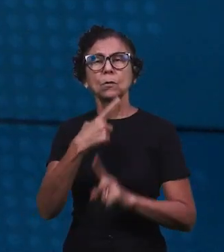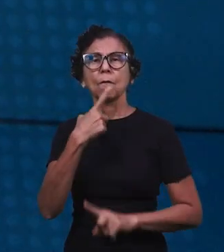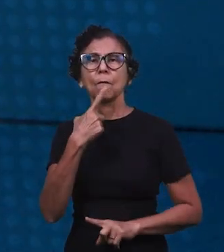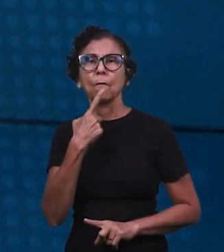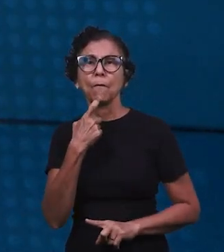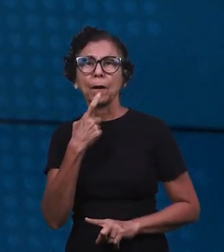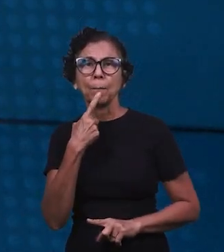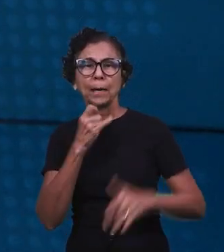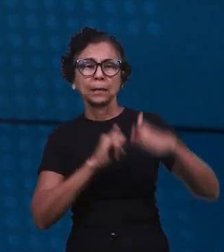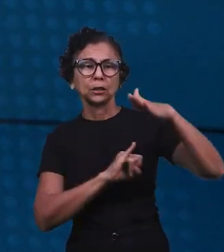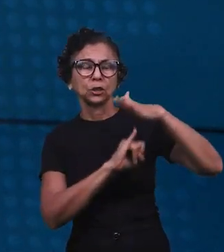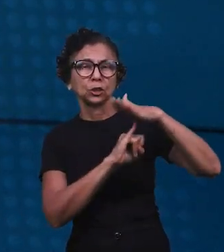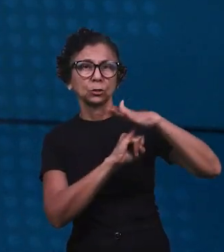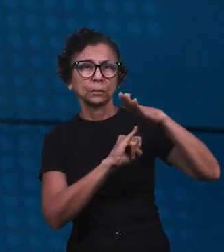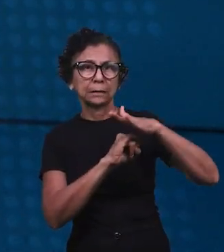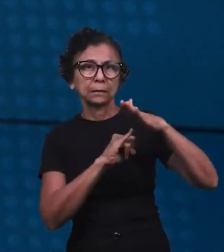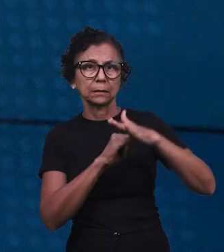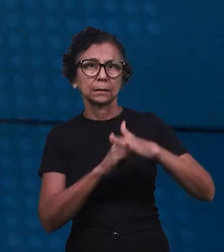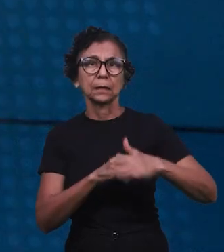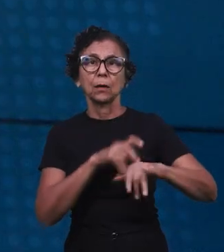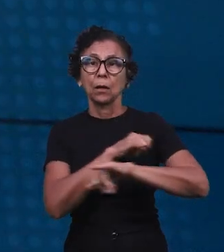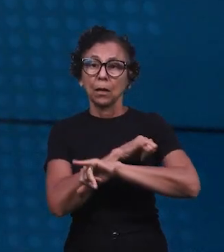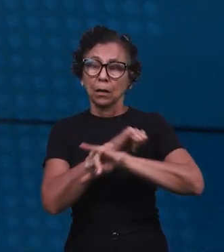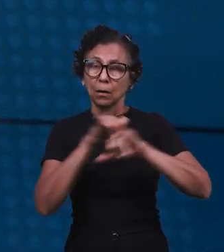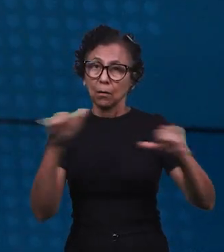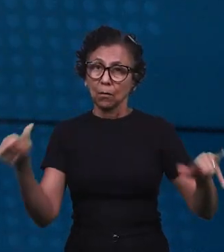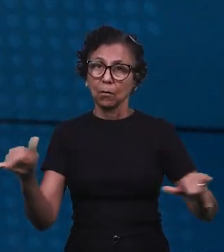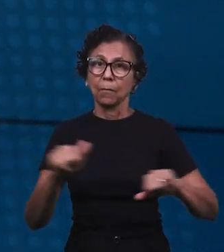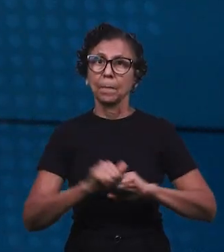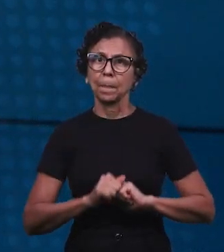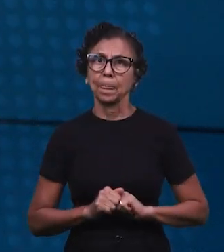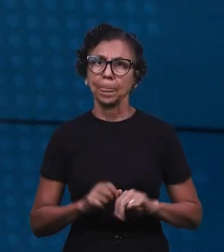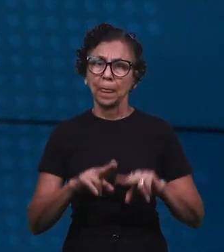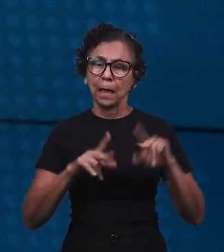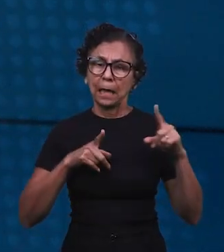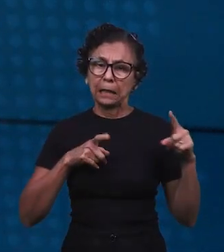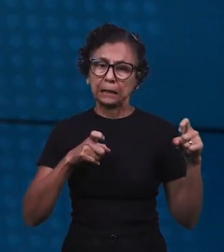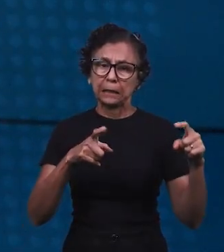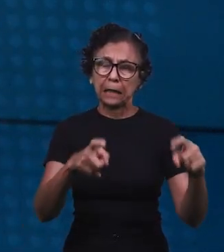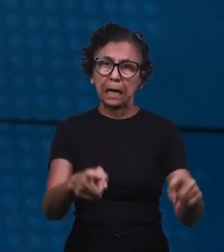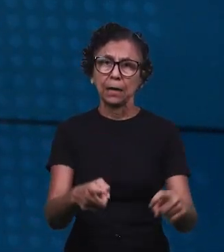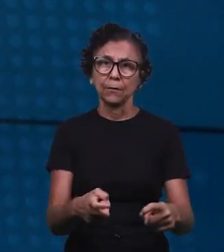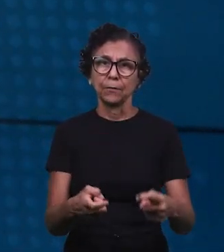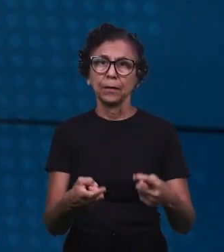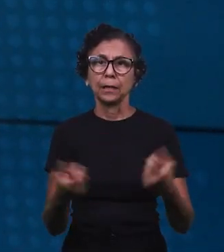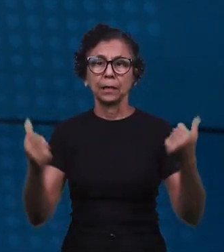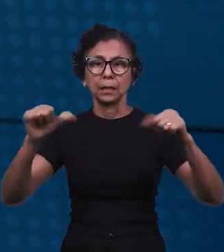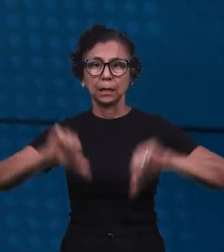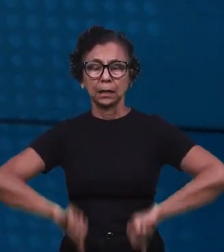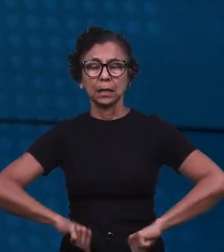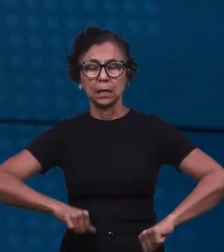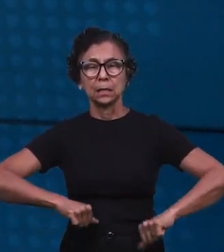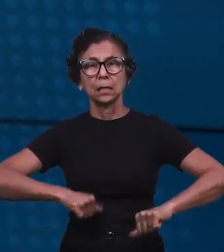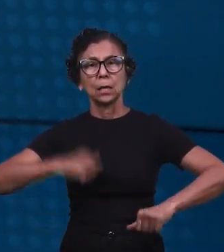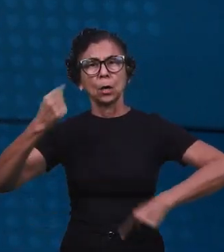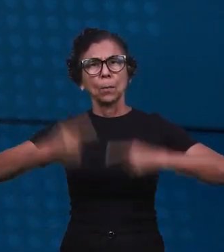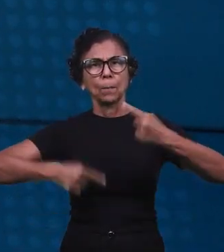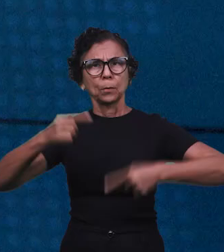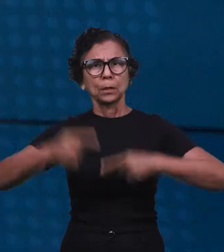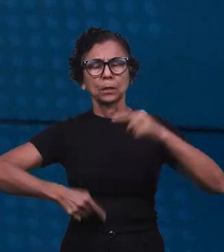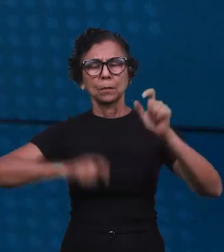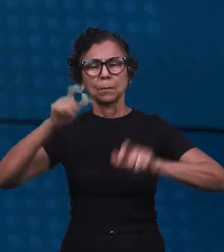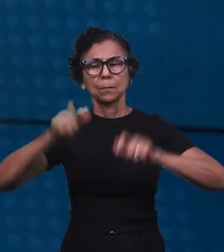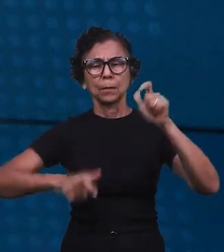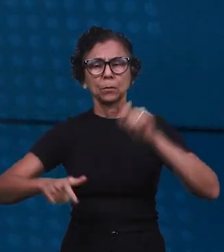na Somália, onde a seca extrema agravada pela guerra e pela crise política tem causado a morte de milhares de